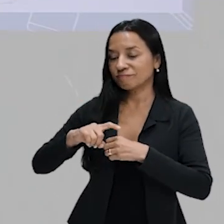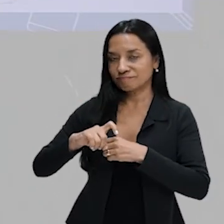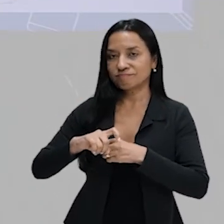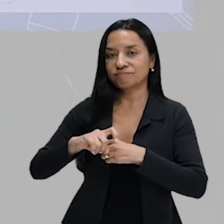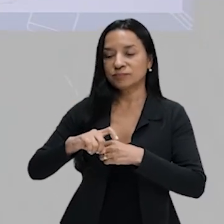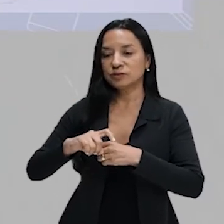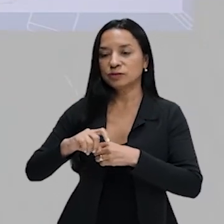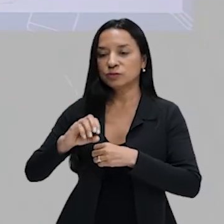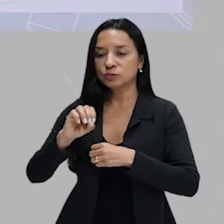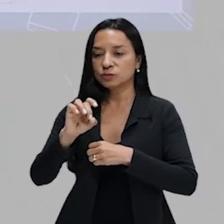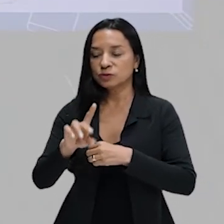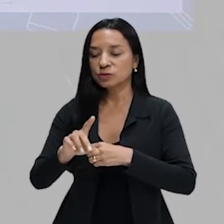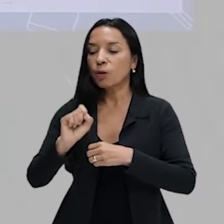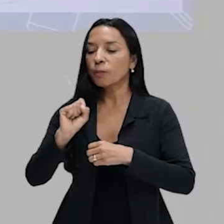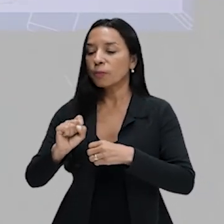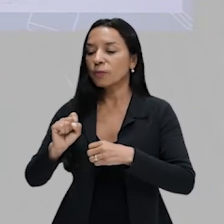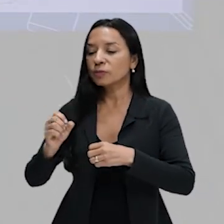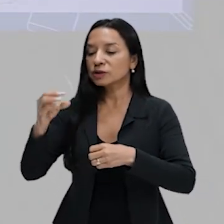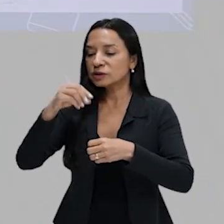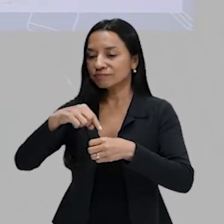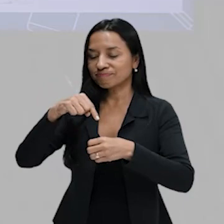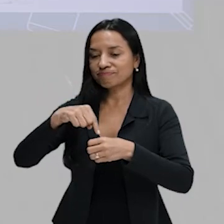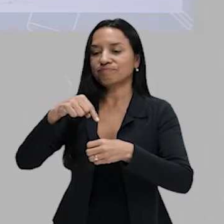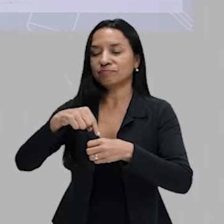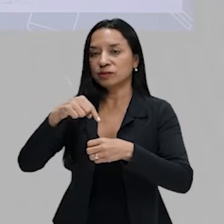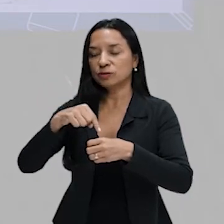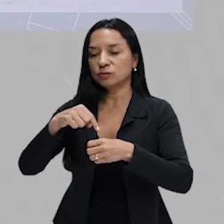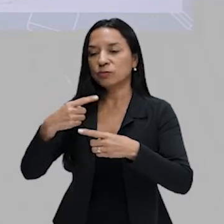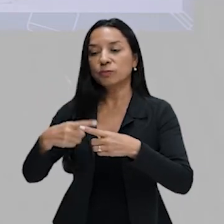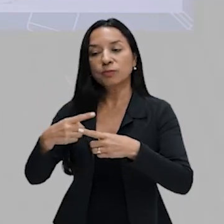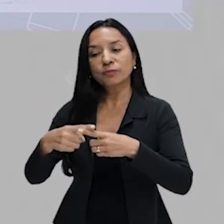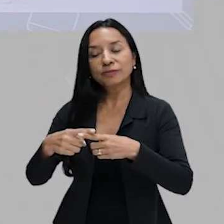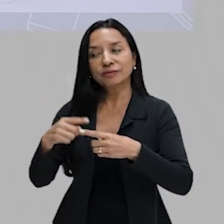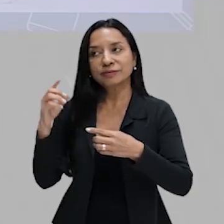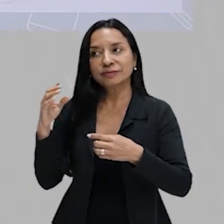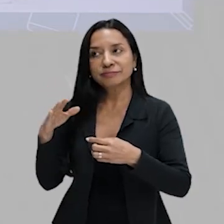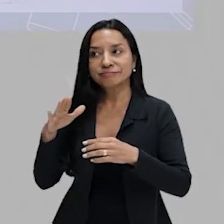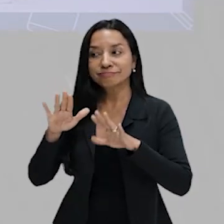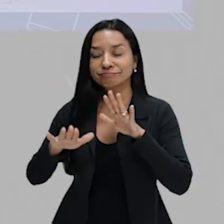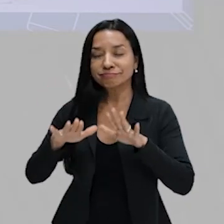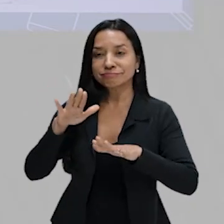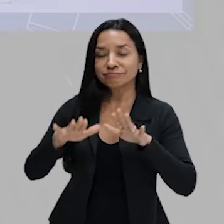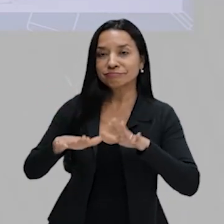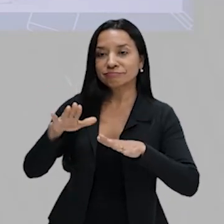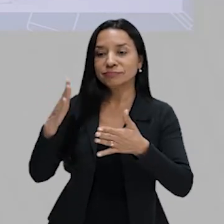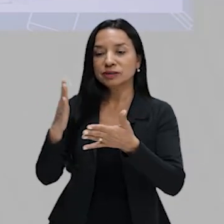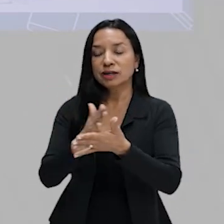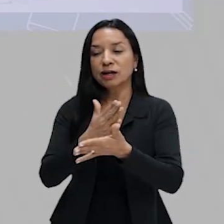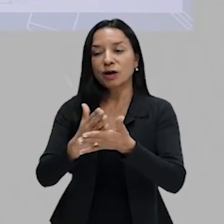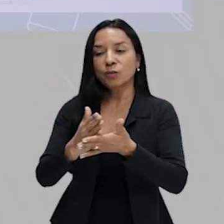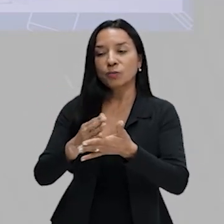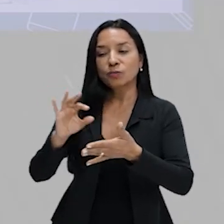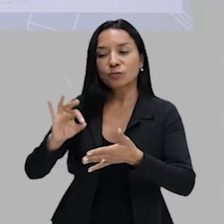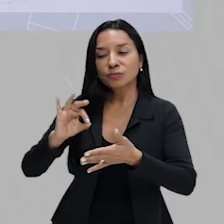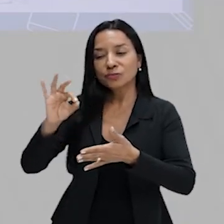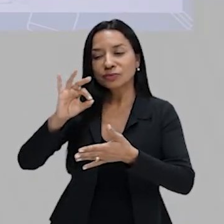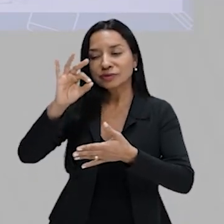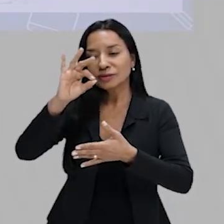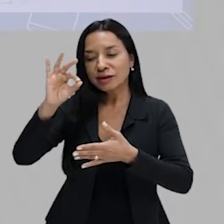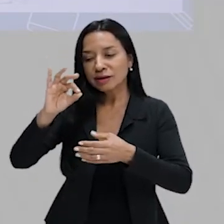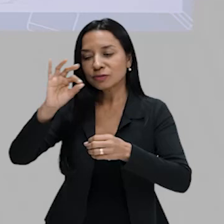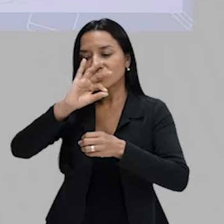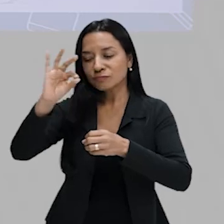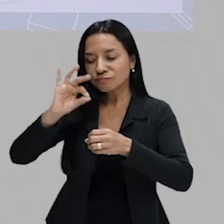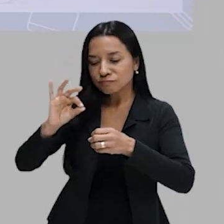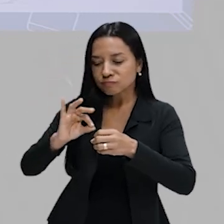larva, só pode estar aqui dentro dessa fruta porque talvez algum inseto adulto foi lá e colocou